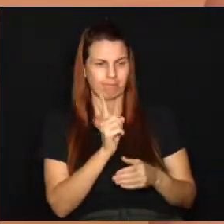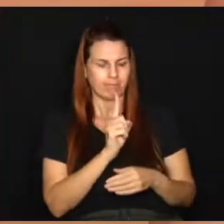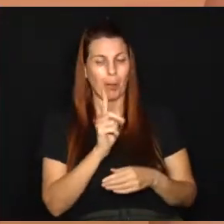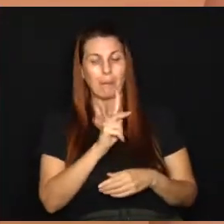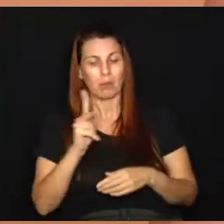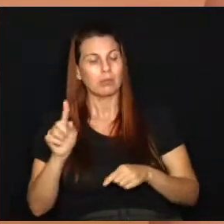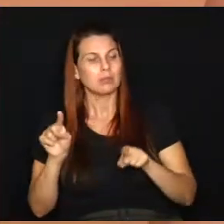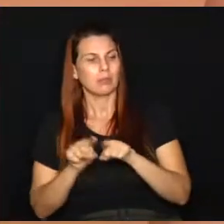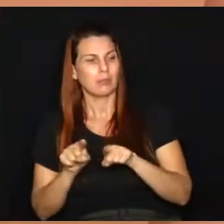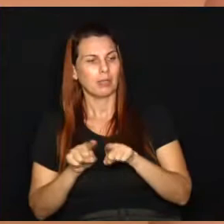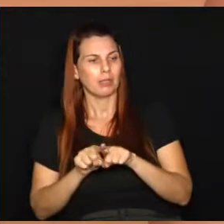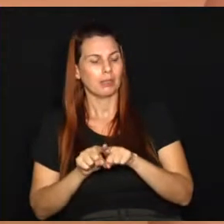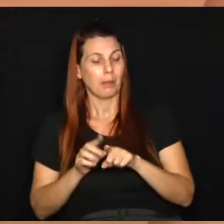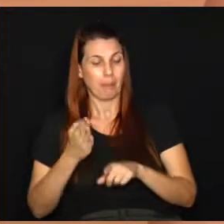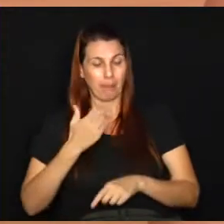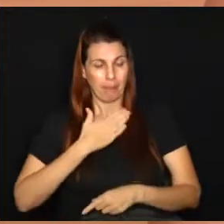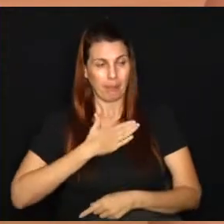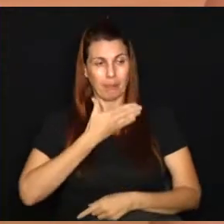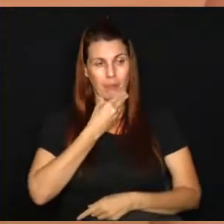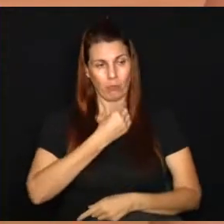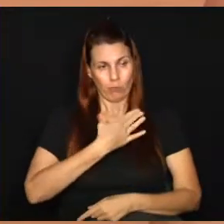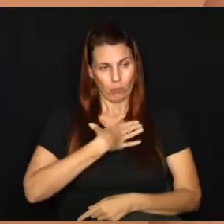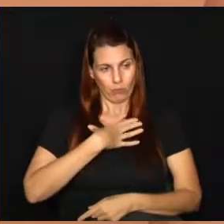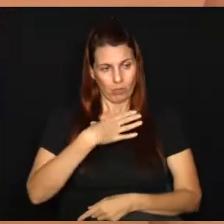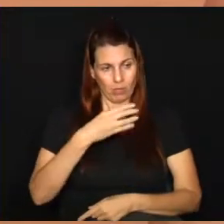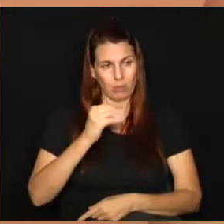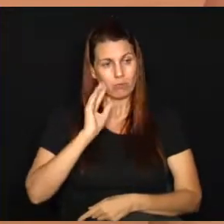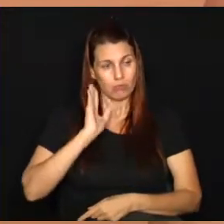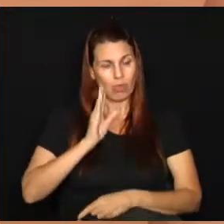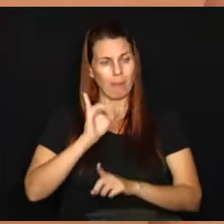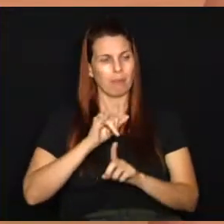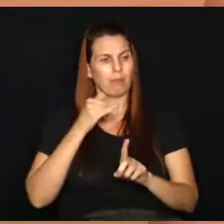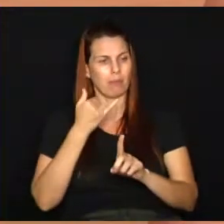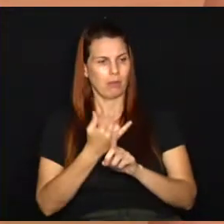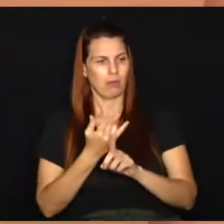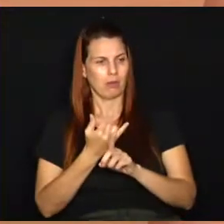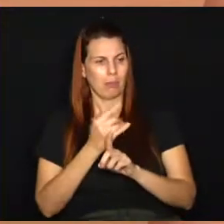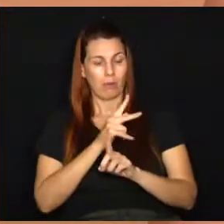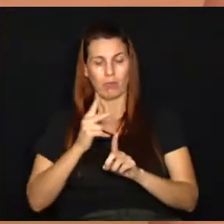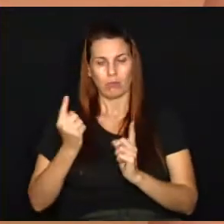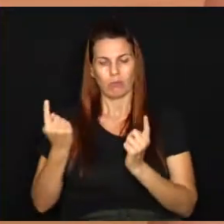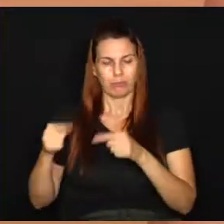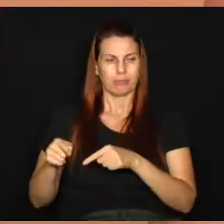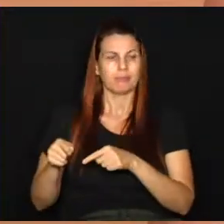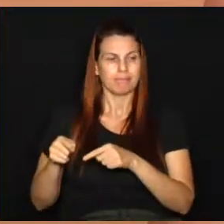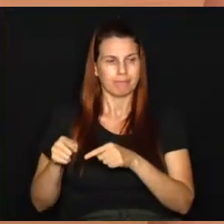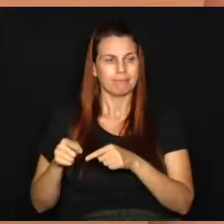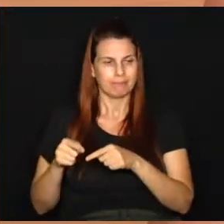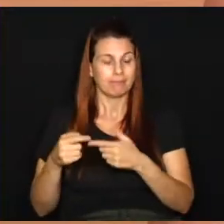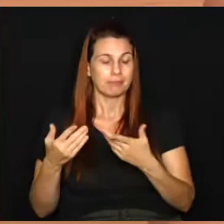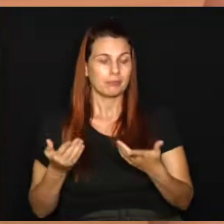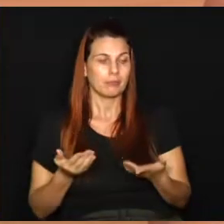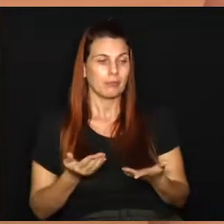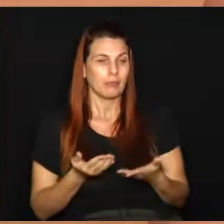O meu filho, pessoalmente, foi vítima de bullying de um professor, inclusive, né? Então, assim,